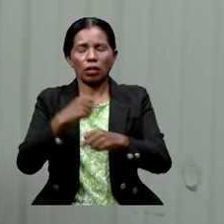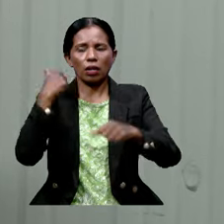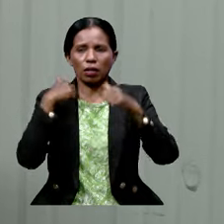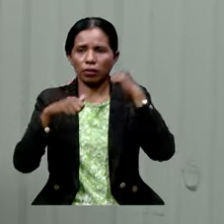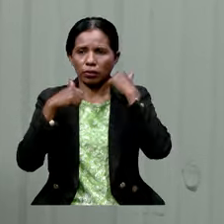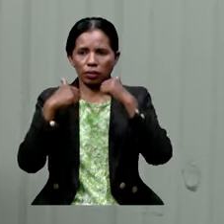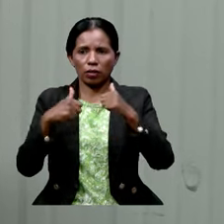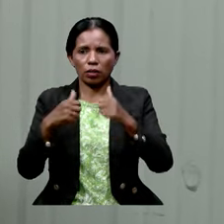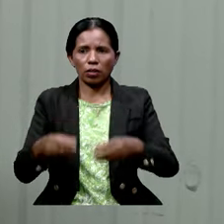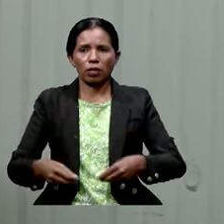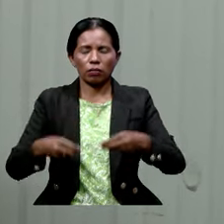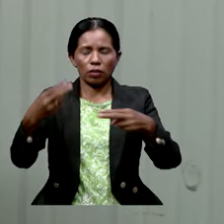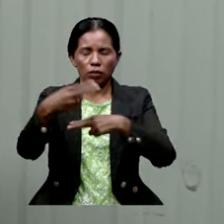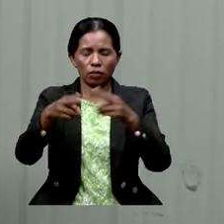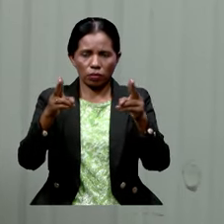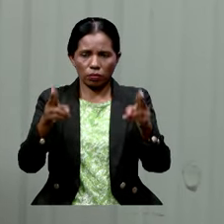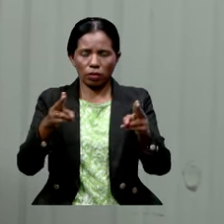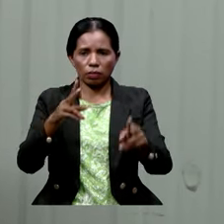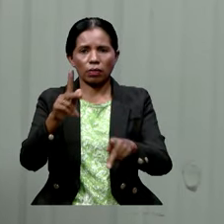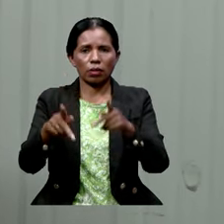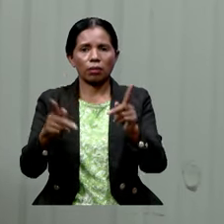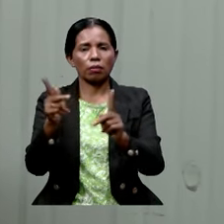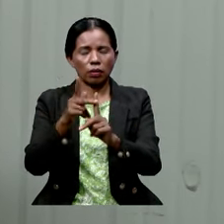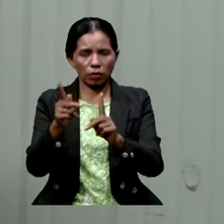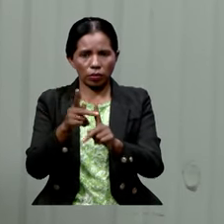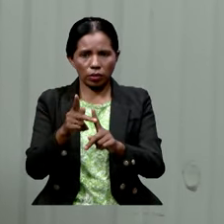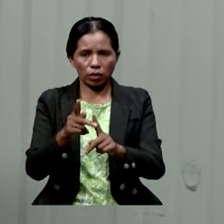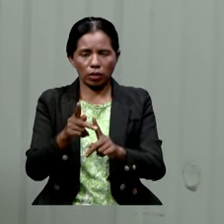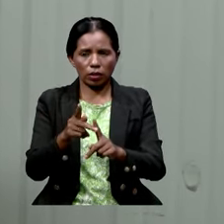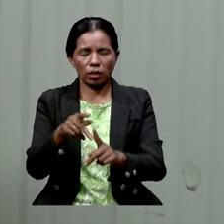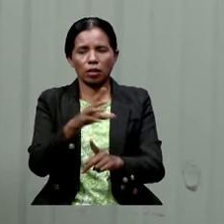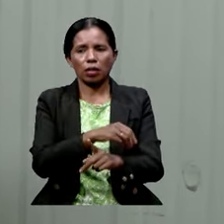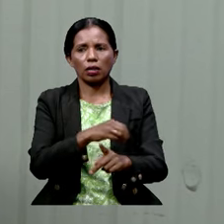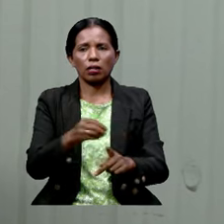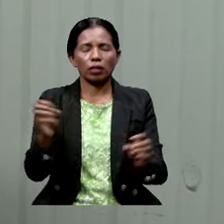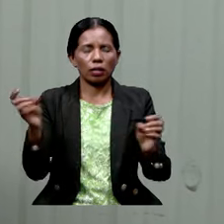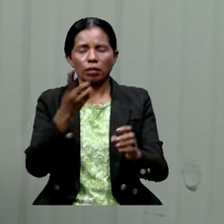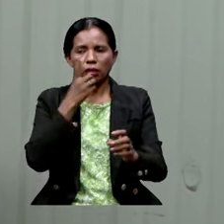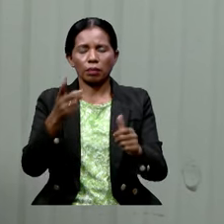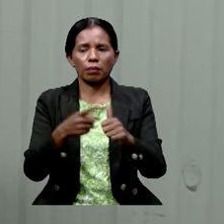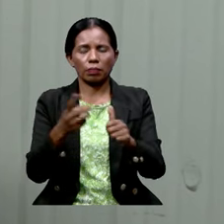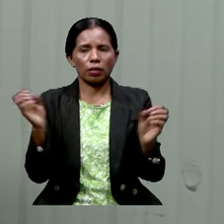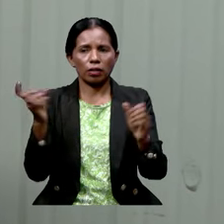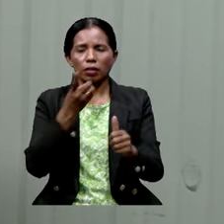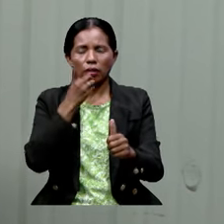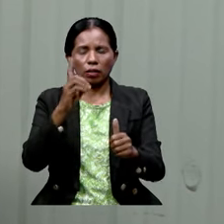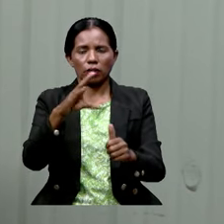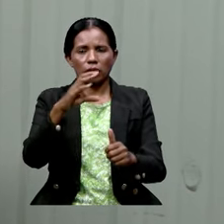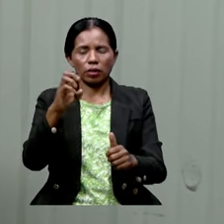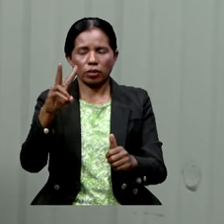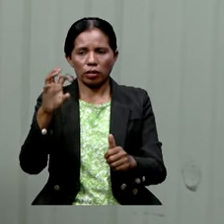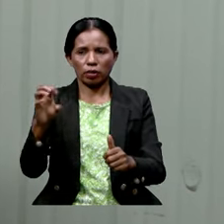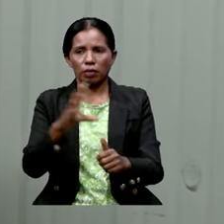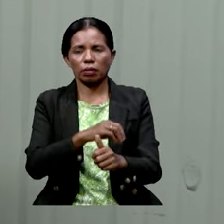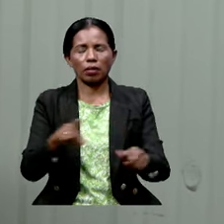atividade a fo quarto ga uma mesma luga maca la declara primeiro nia la declara e serve e nesse sa